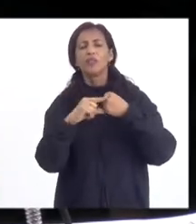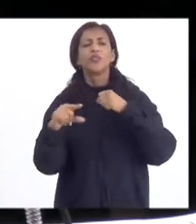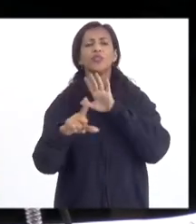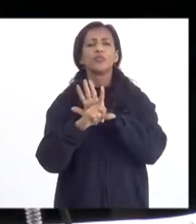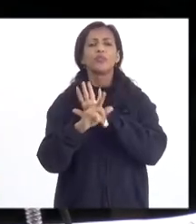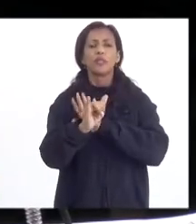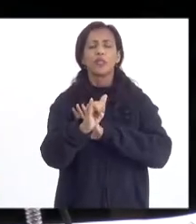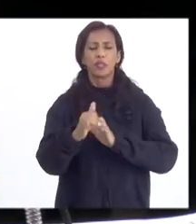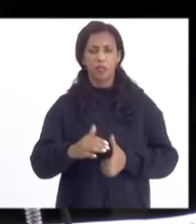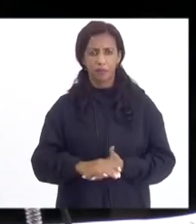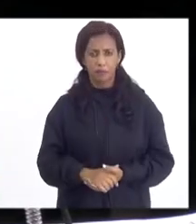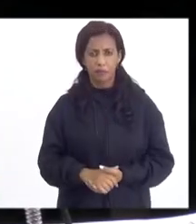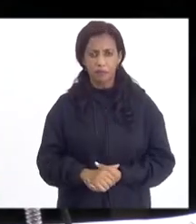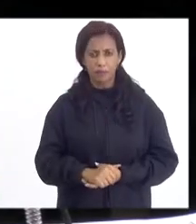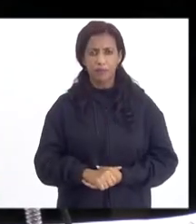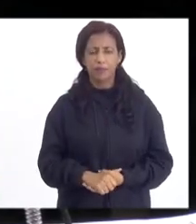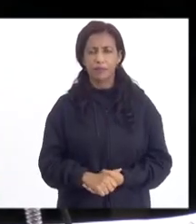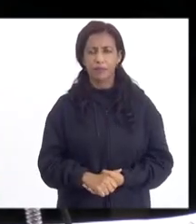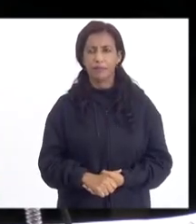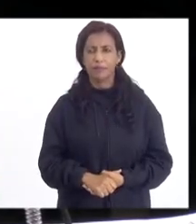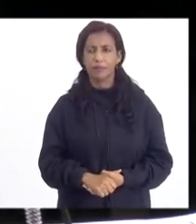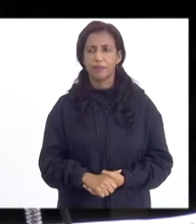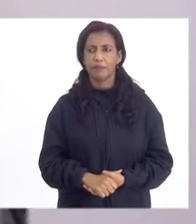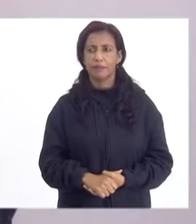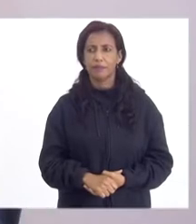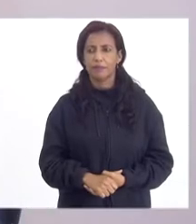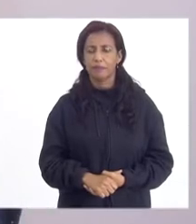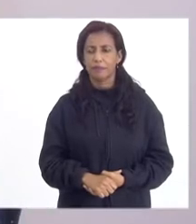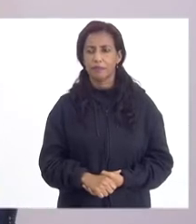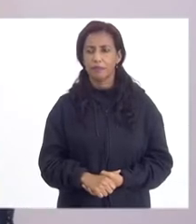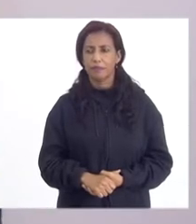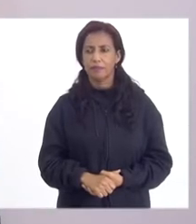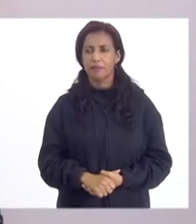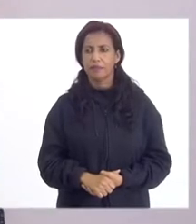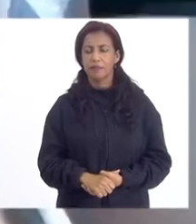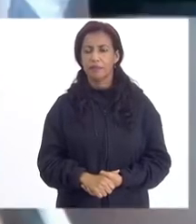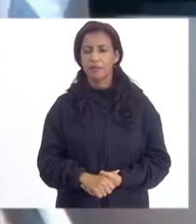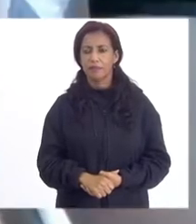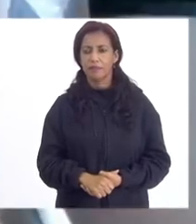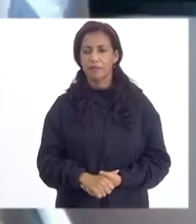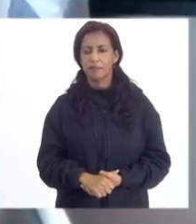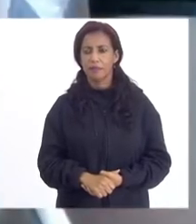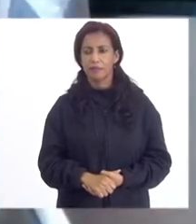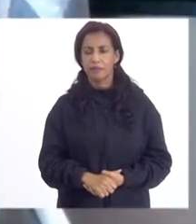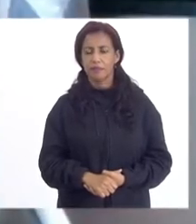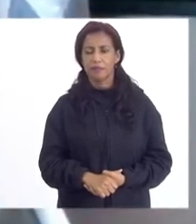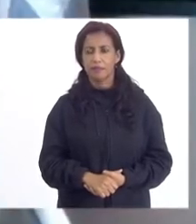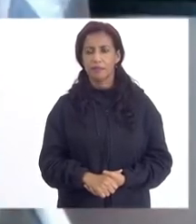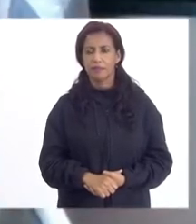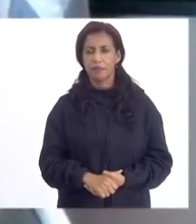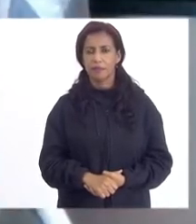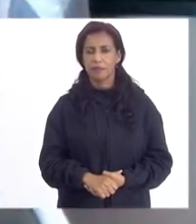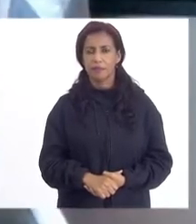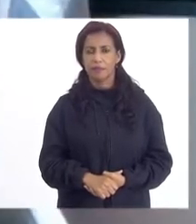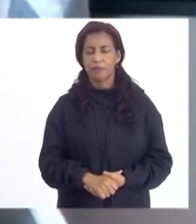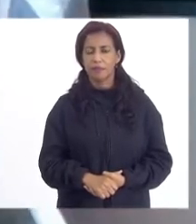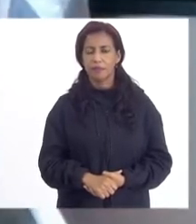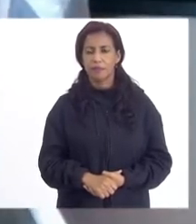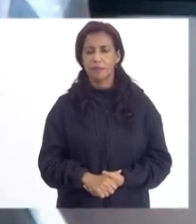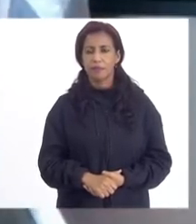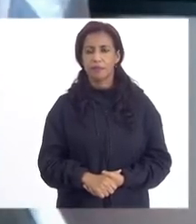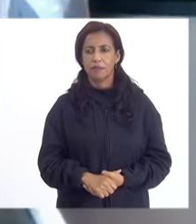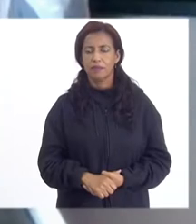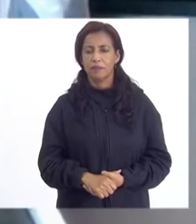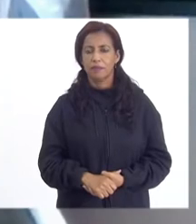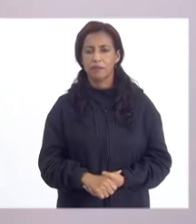Ah, tá bom, tudo bem. Perfeito. Melhor, amigo. Perfeito, não era só esse esclarecimento adicional. Então retiramos Mas de pauta. Vamos em frente, vamos avançar.